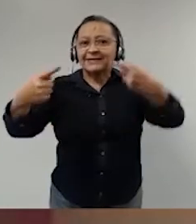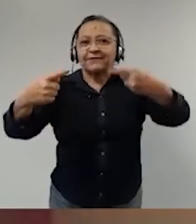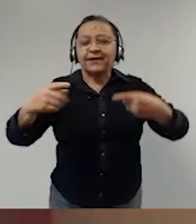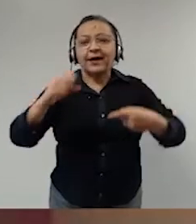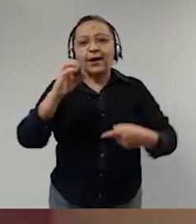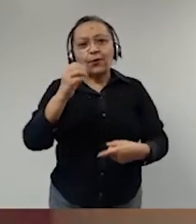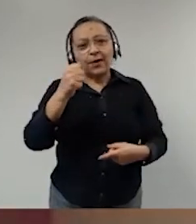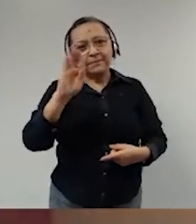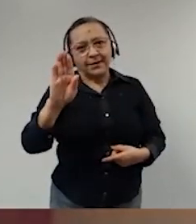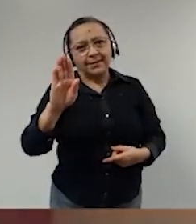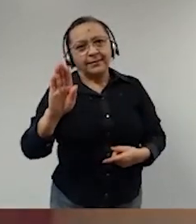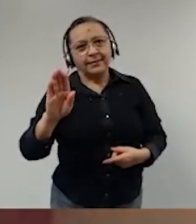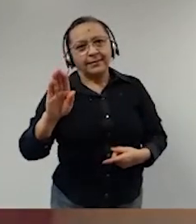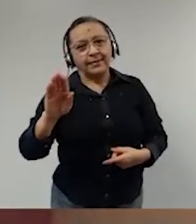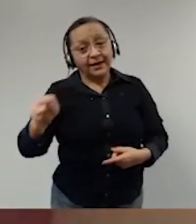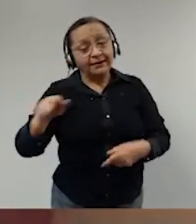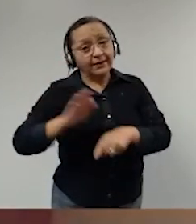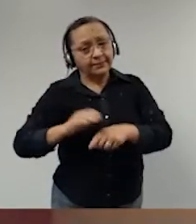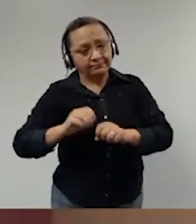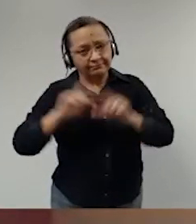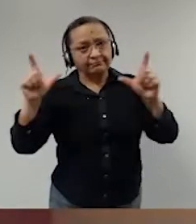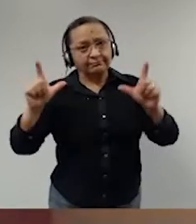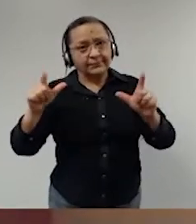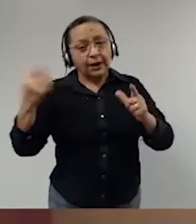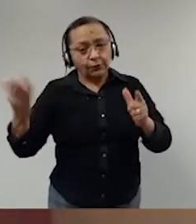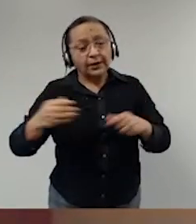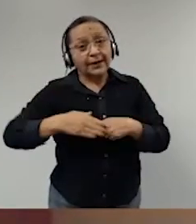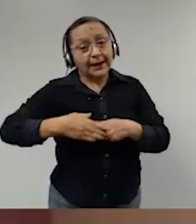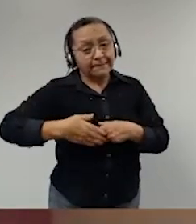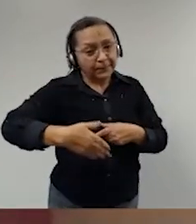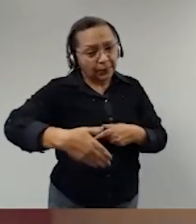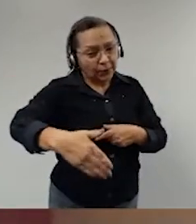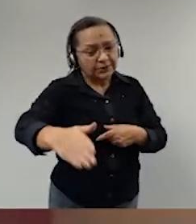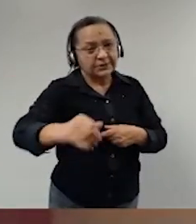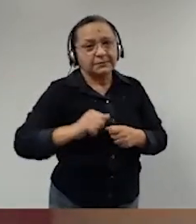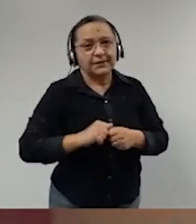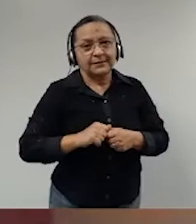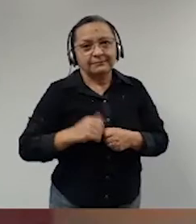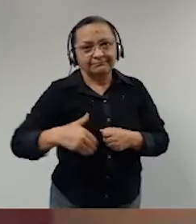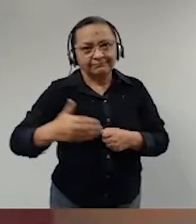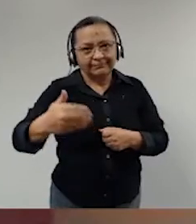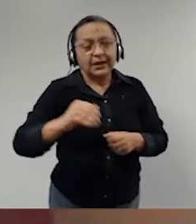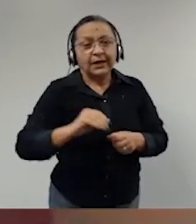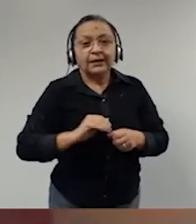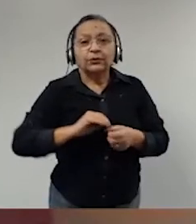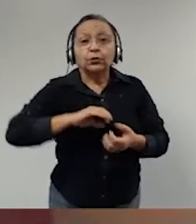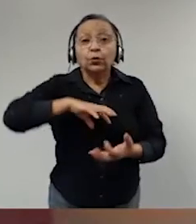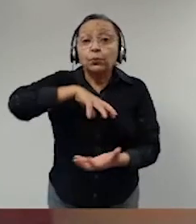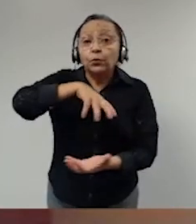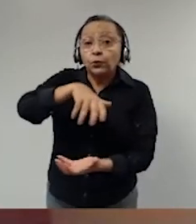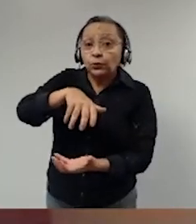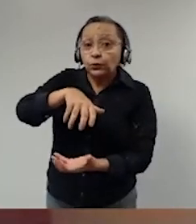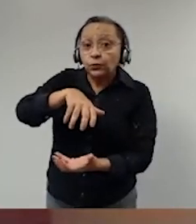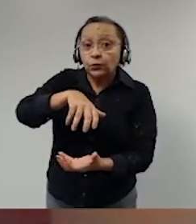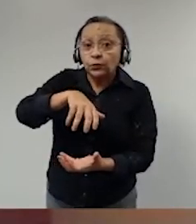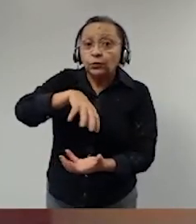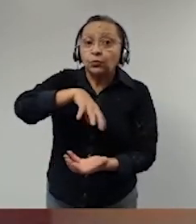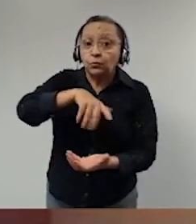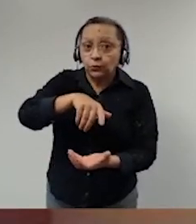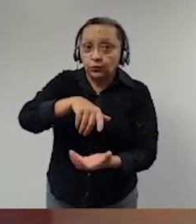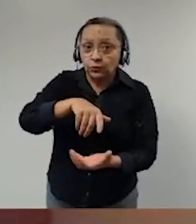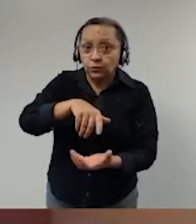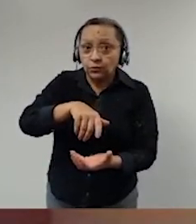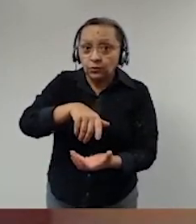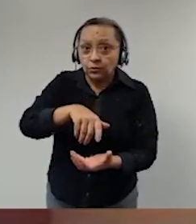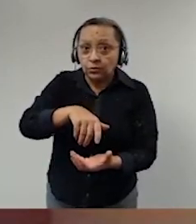Ordem dos Advogados do Brasil na próxima quadra histórica no mundo pós-pandêmico. O mundo que não voltará ao